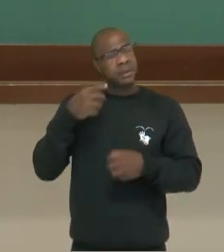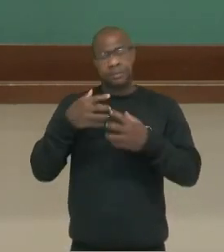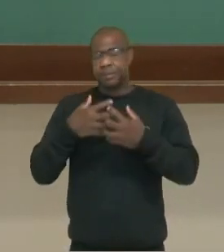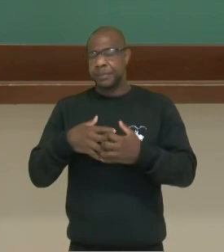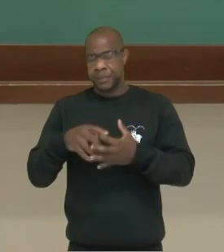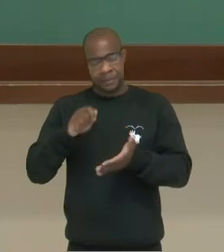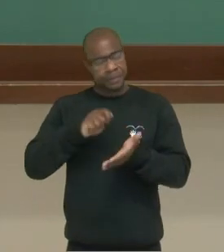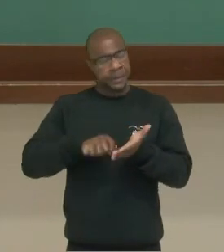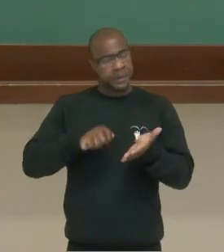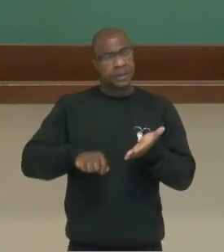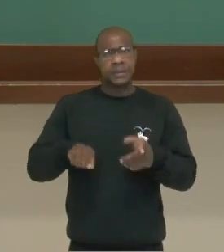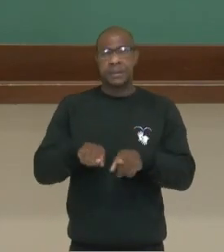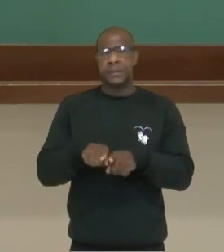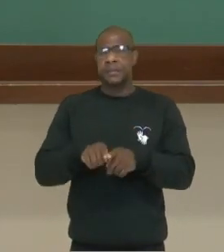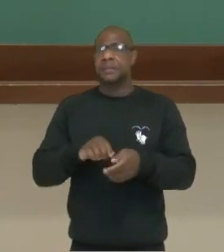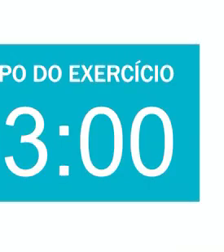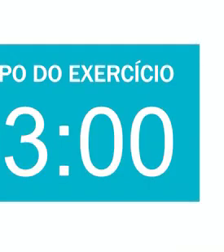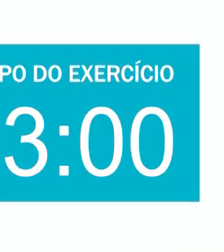anotarem no caderno.